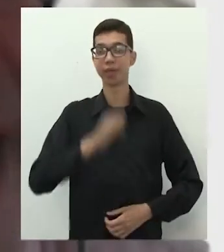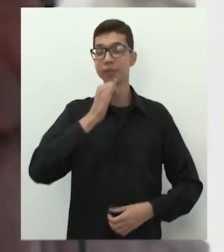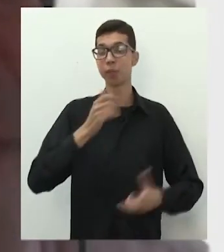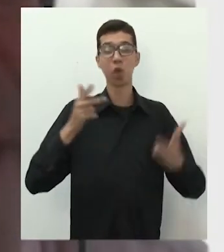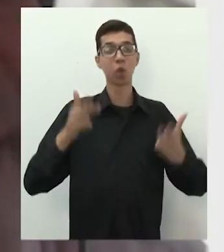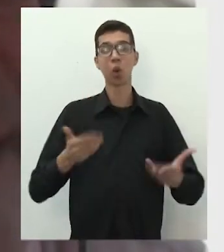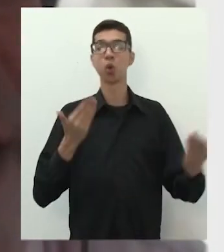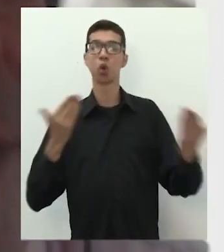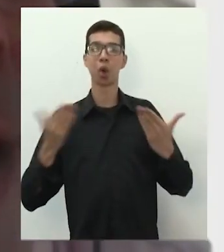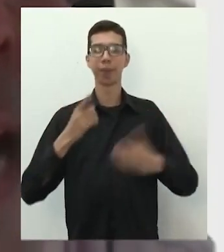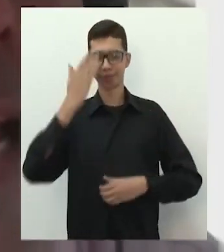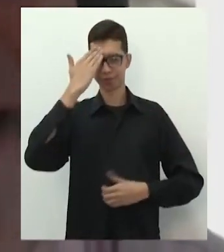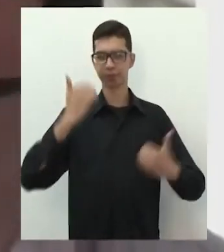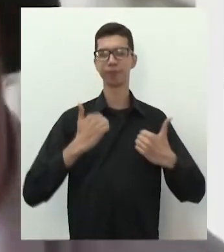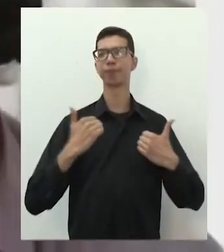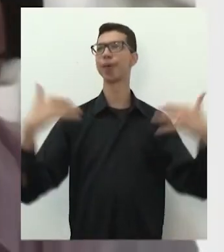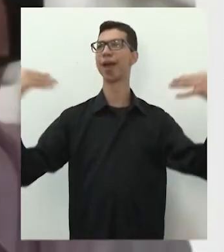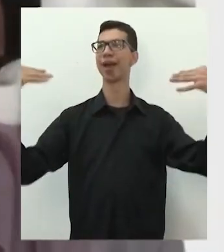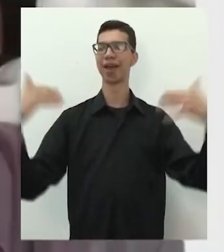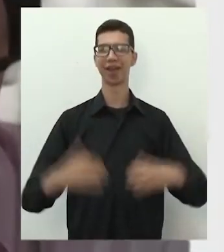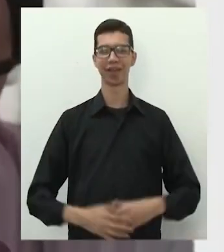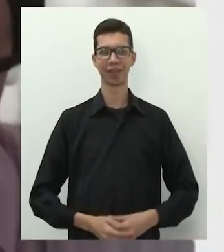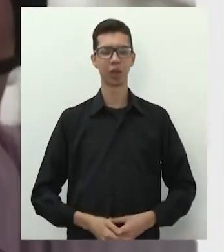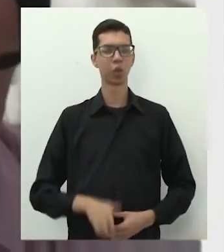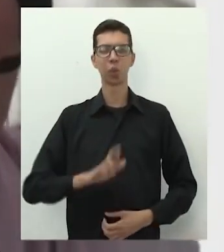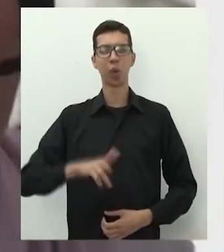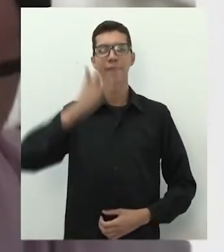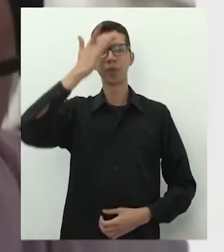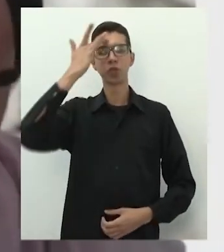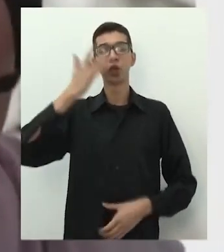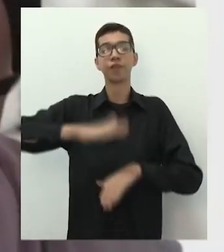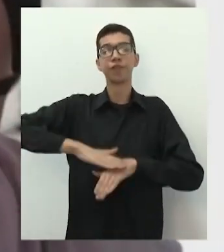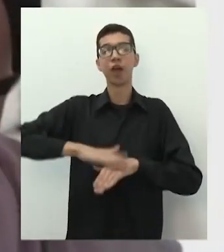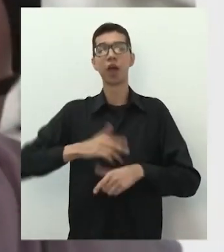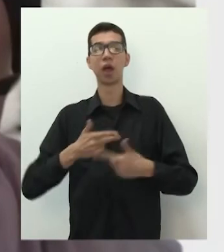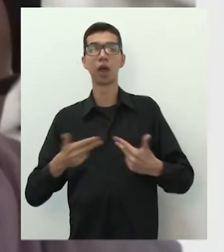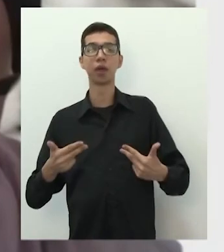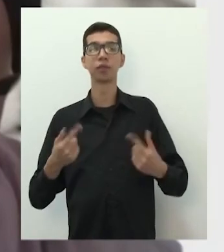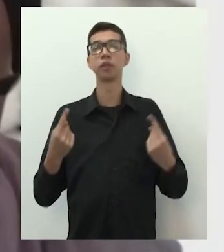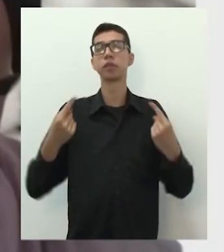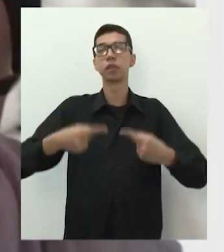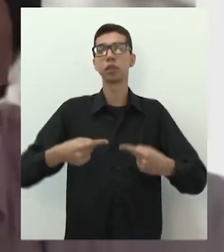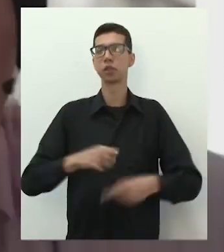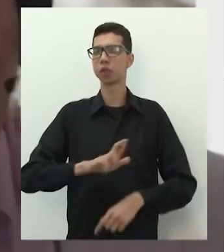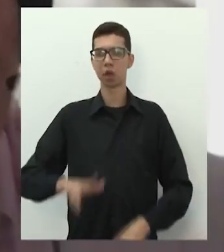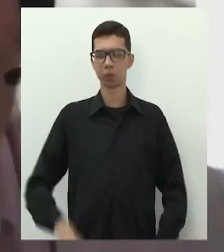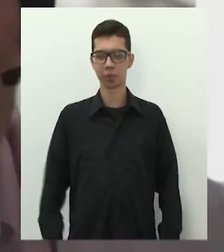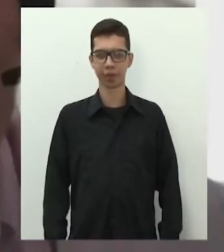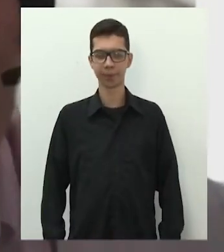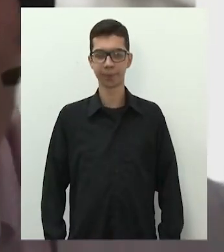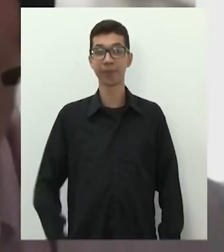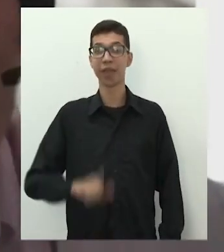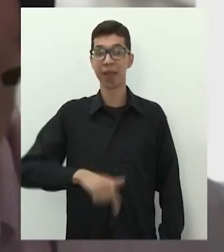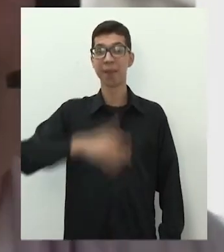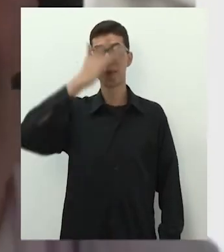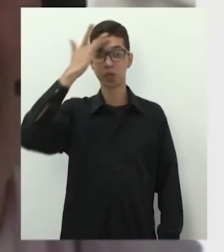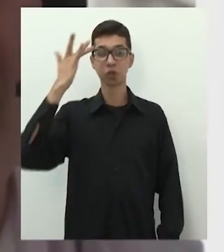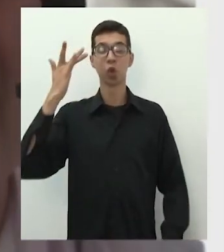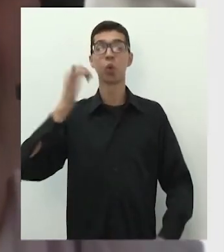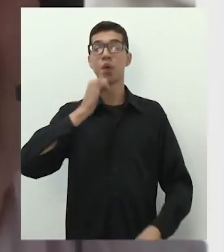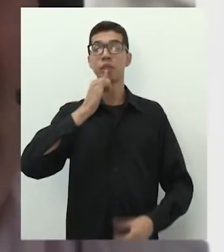muito legal para vocês, professores. É a mesma coisa do bullying. Hoje eu postei uma coisa na minha rede social, e fica até